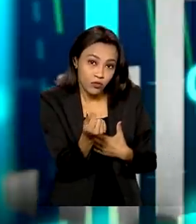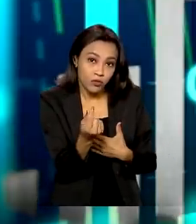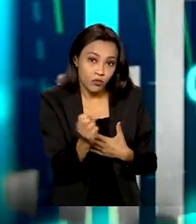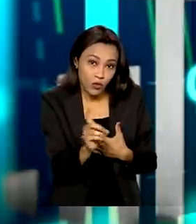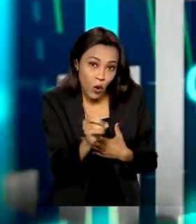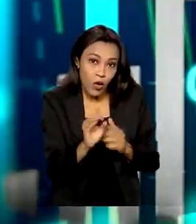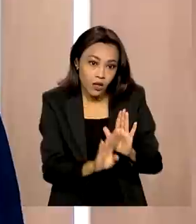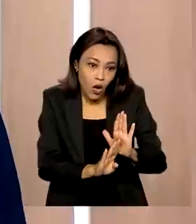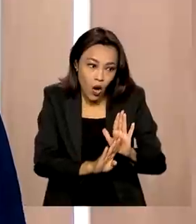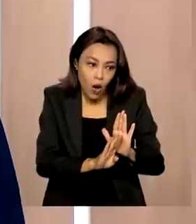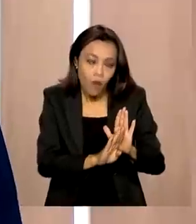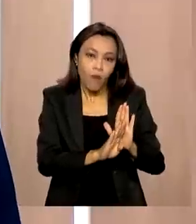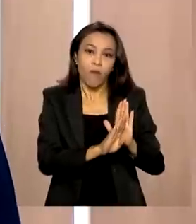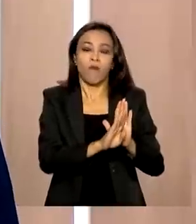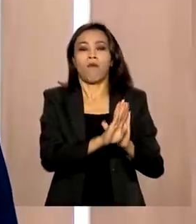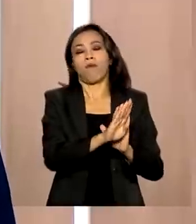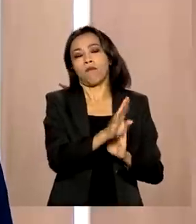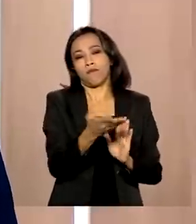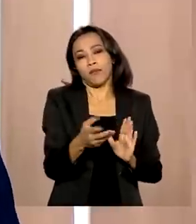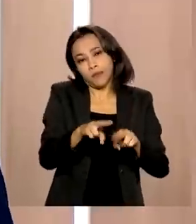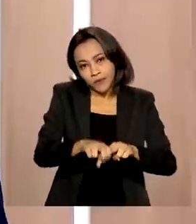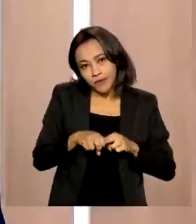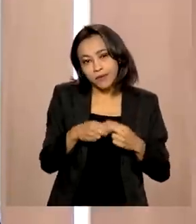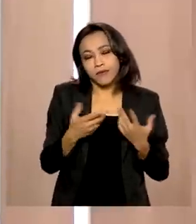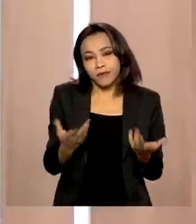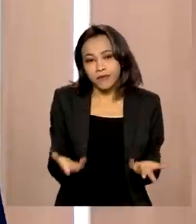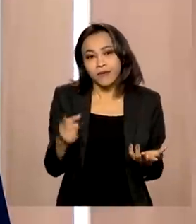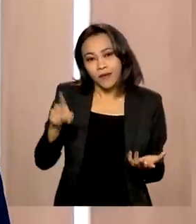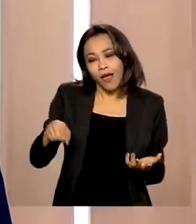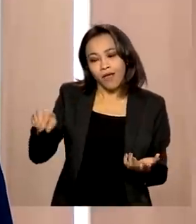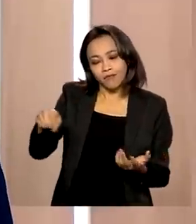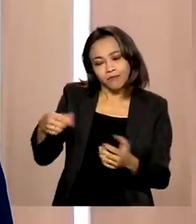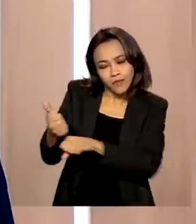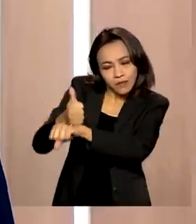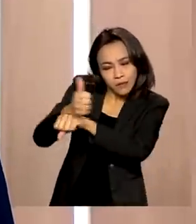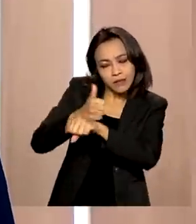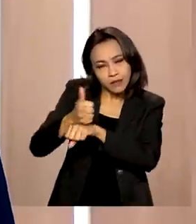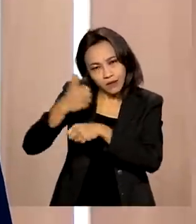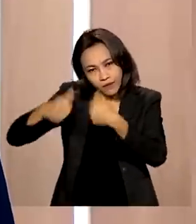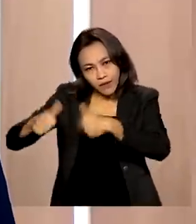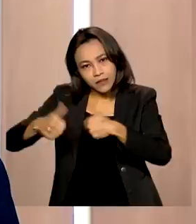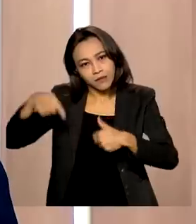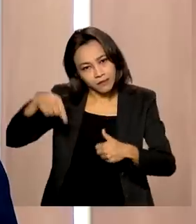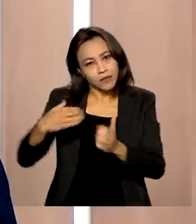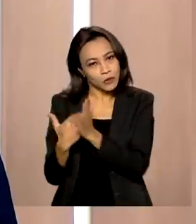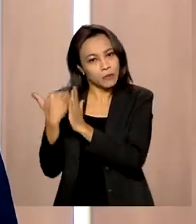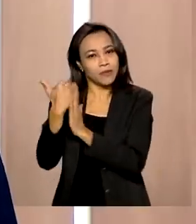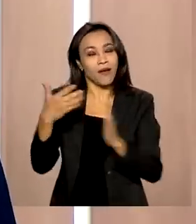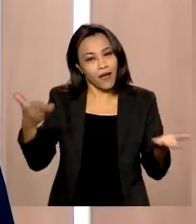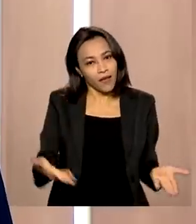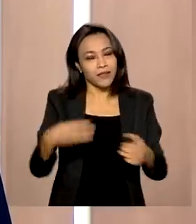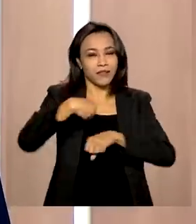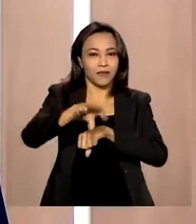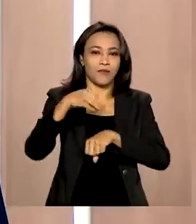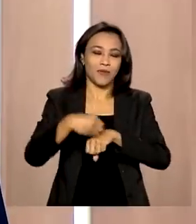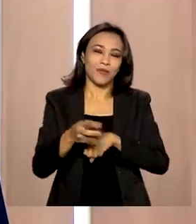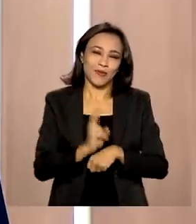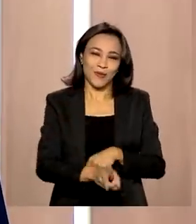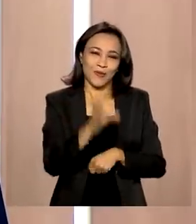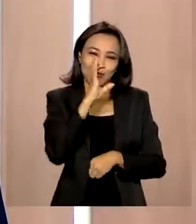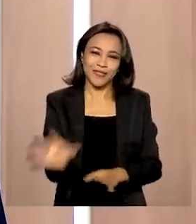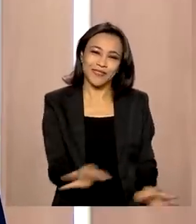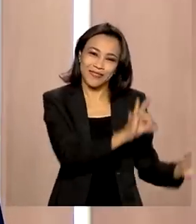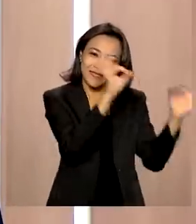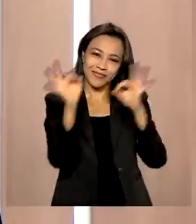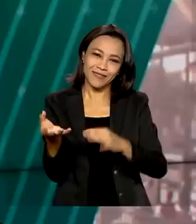no mercado e também a expectativa, então, portanto, dos analistas também subiu para esse ano. Essa é a informação que nós temos para você hoje. Continue conosco.